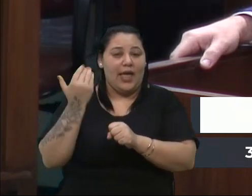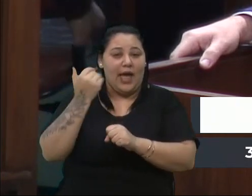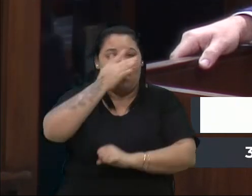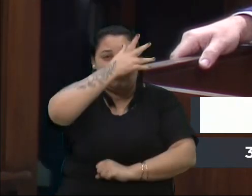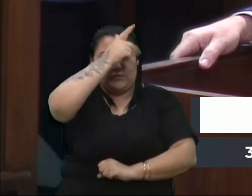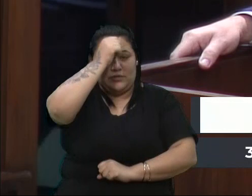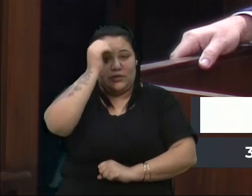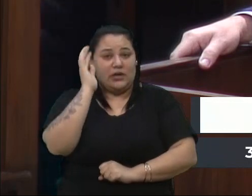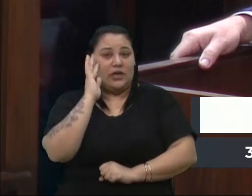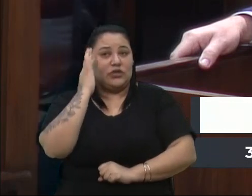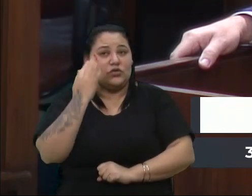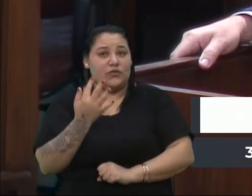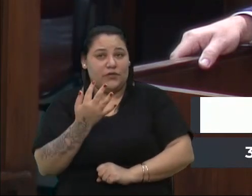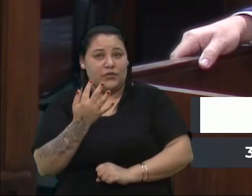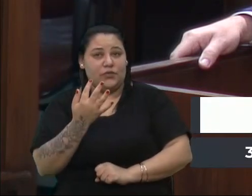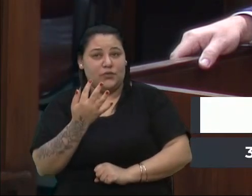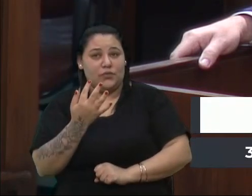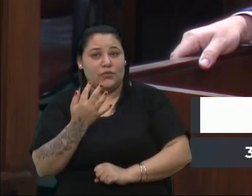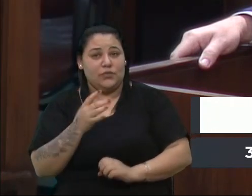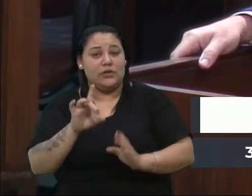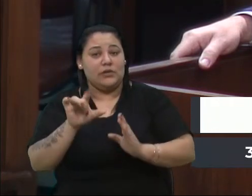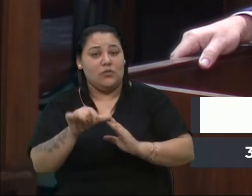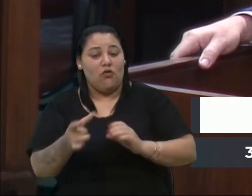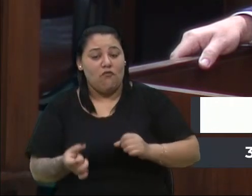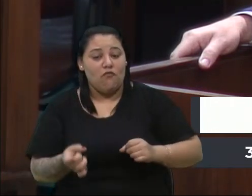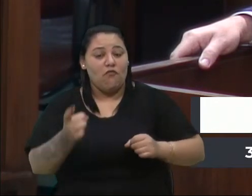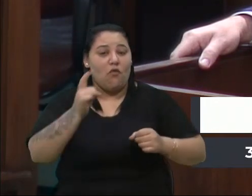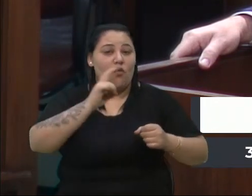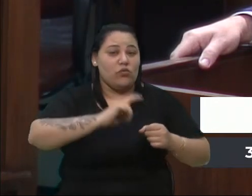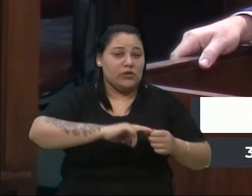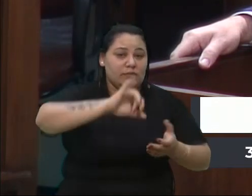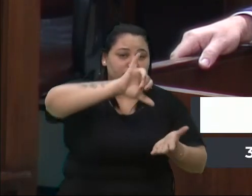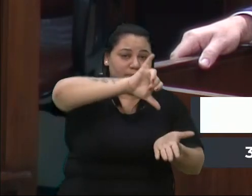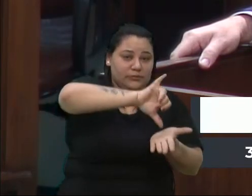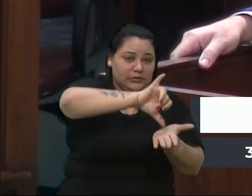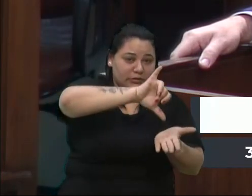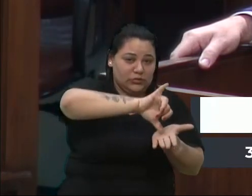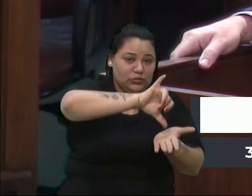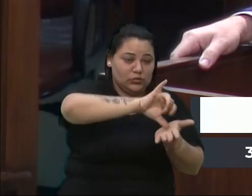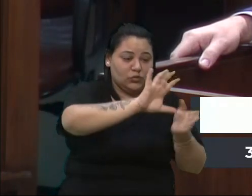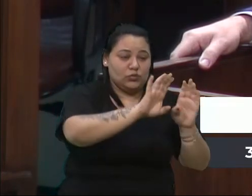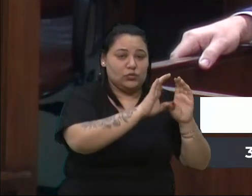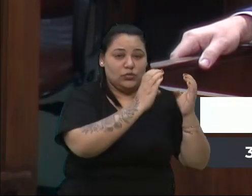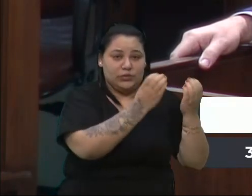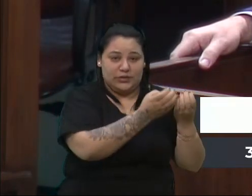de retomar os centros comunitários. Então, foram